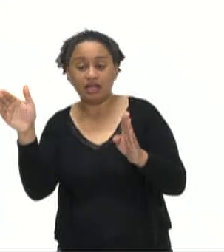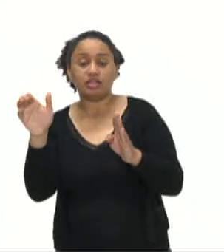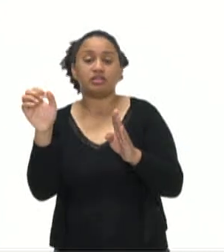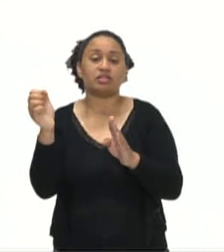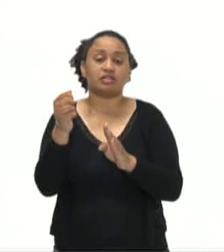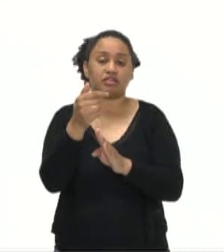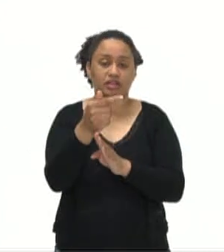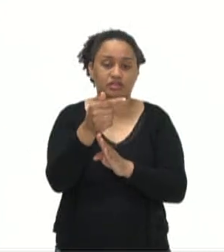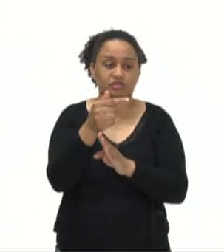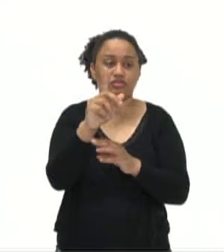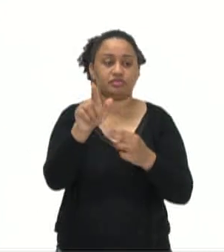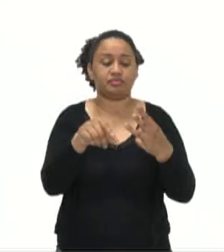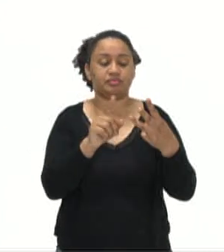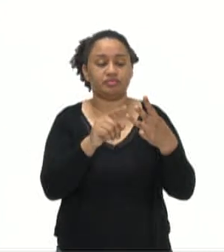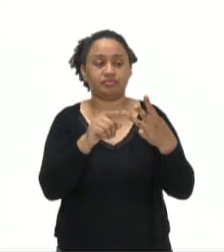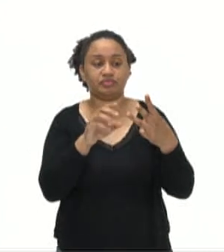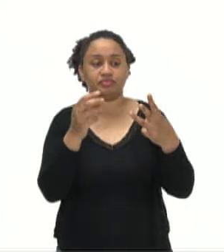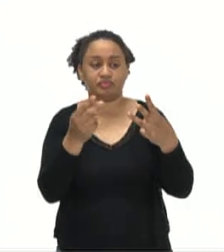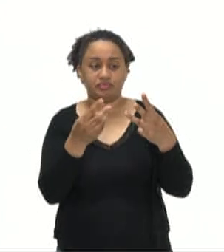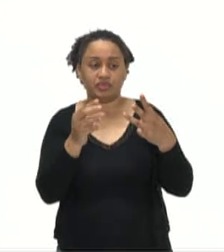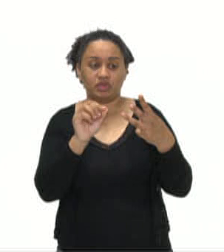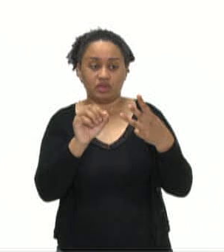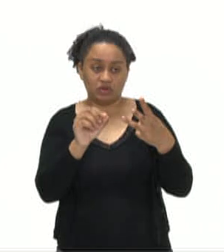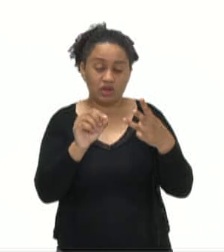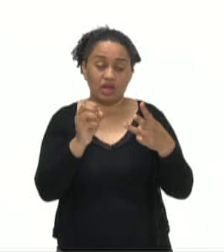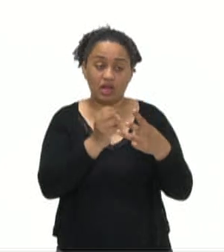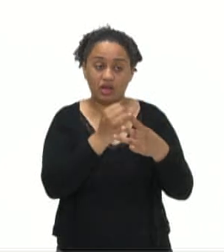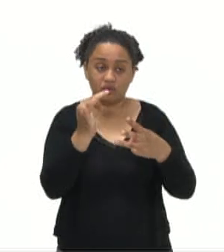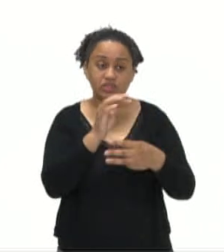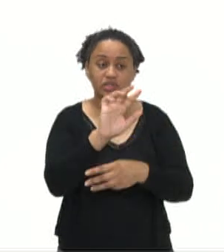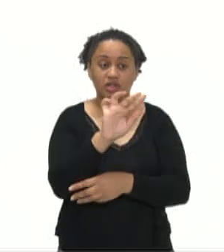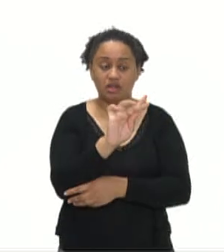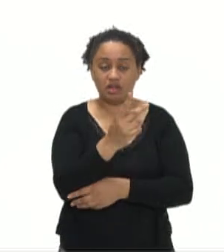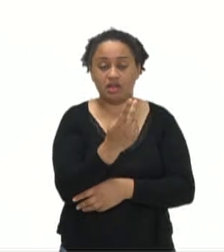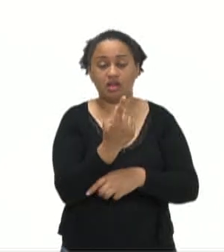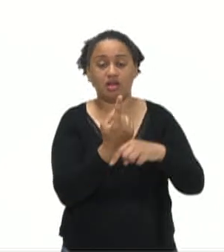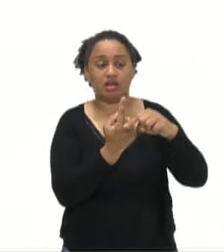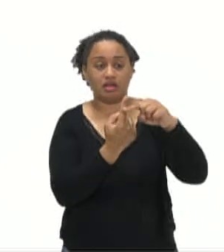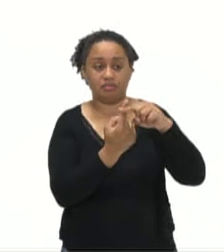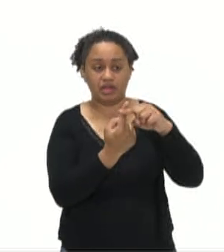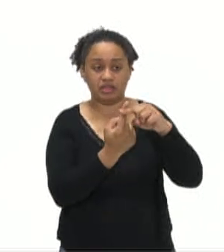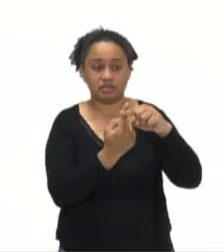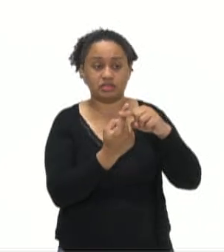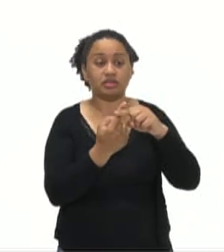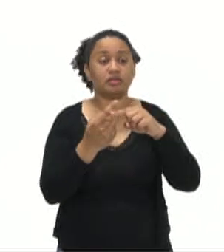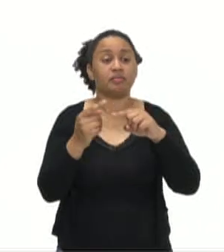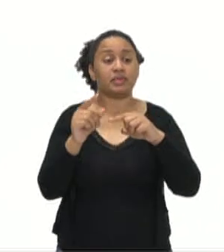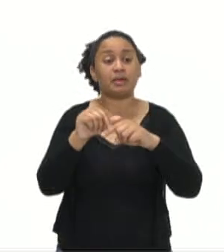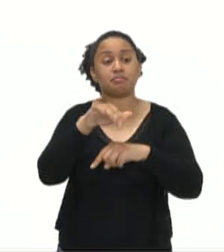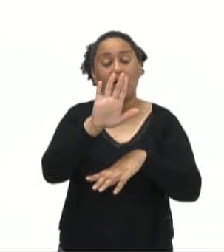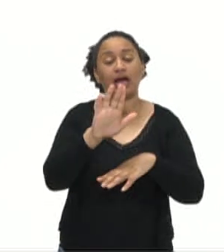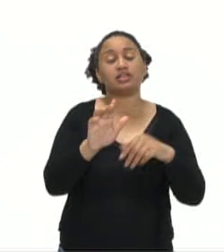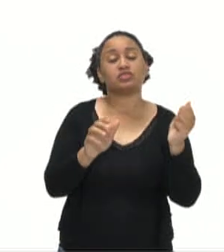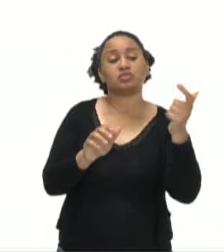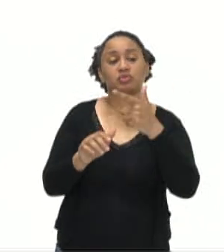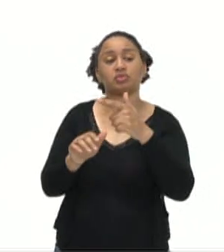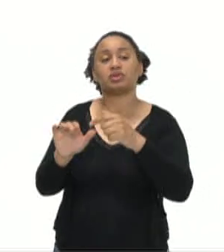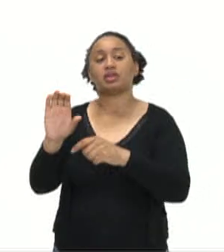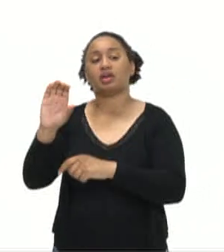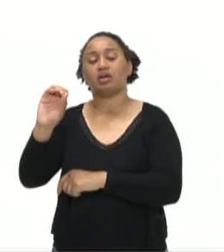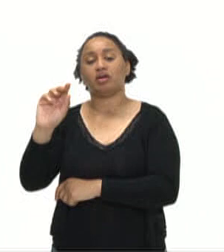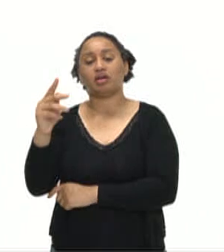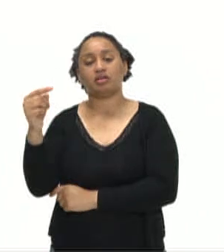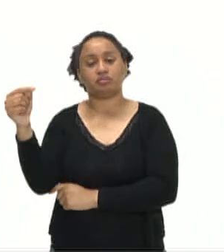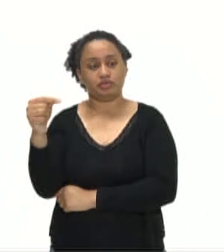7. E a terceira afirmativa, a concentração dos íons H+ é maior do que os